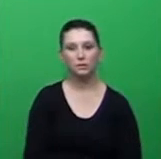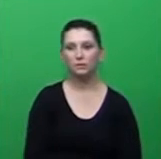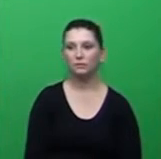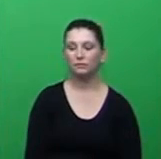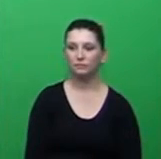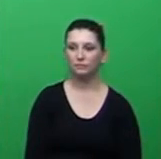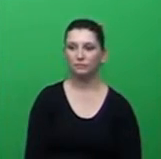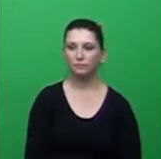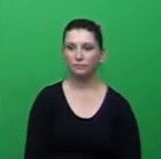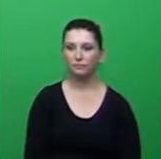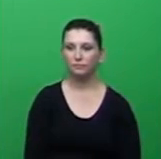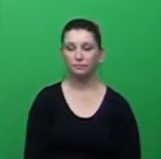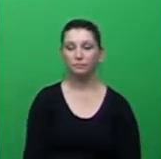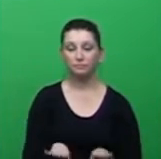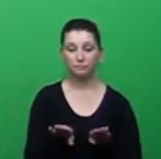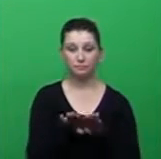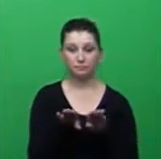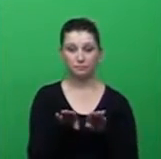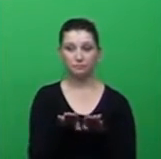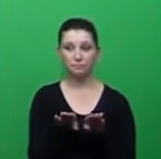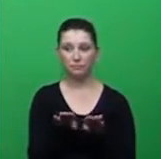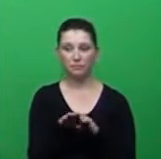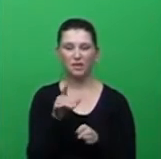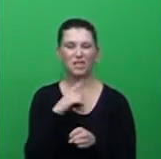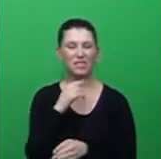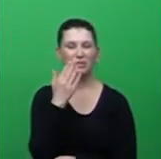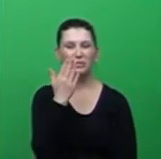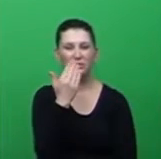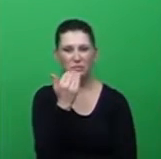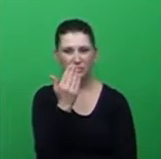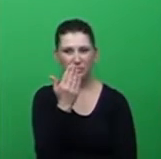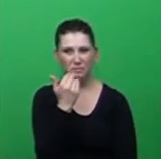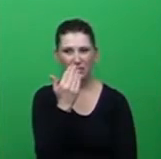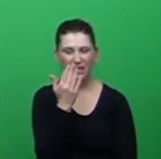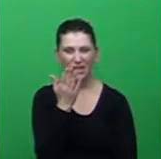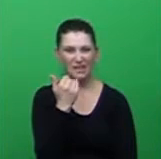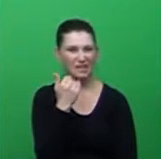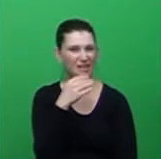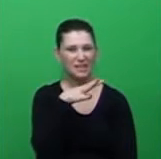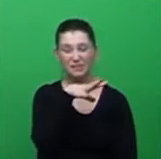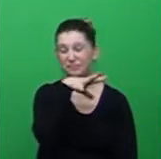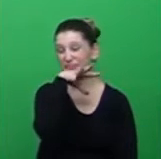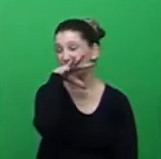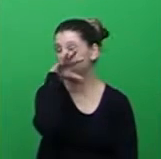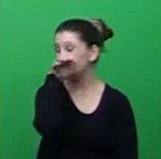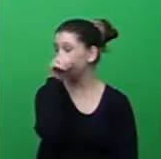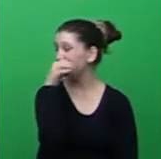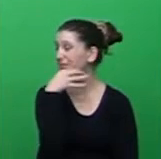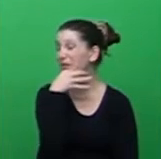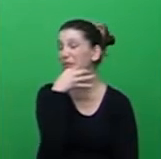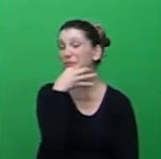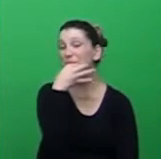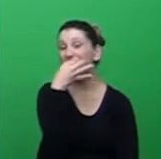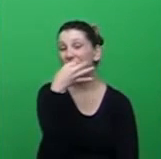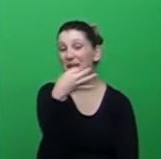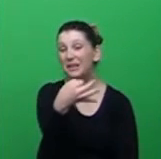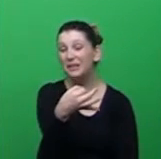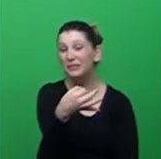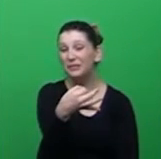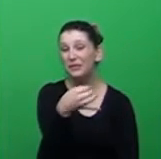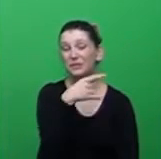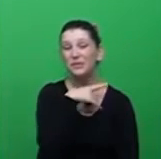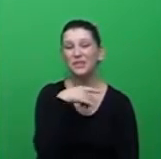pior, que ali eles colocaram alimentos que estavam podres e eram muitas as